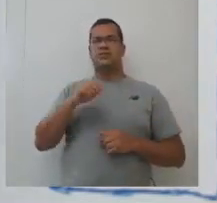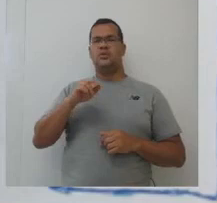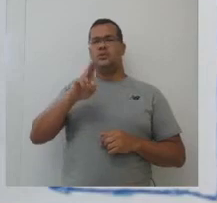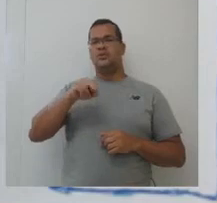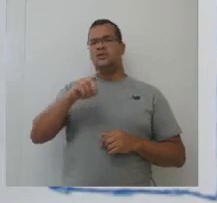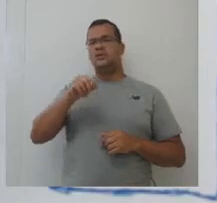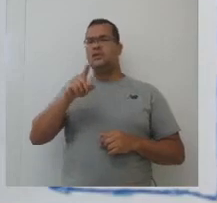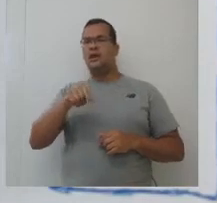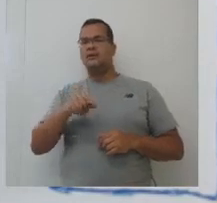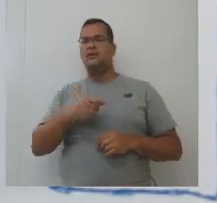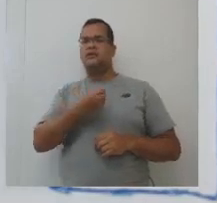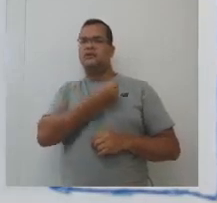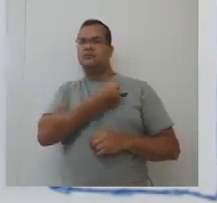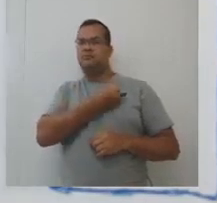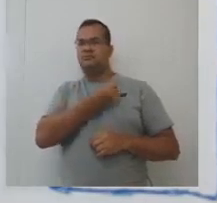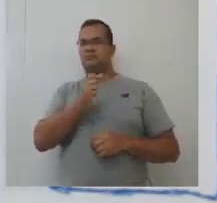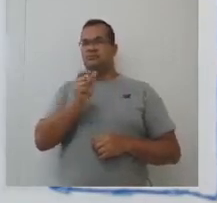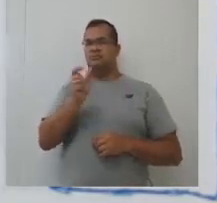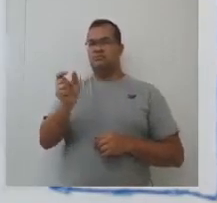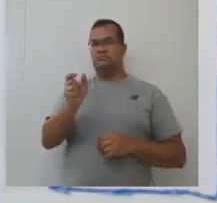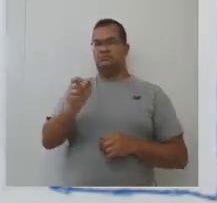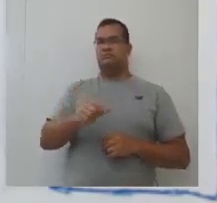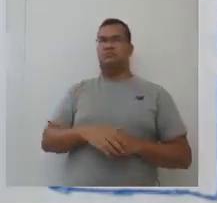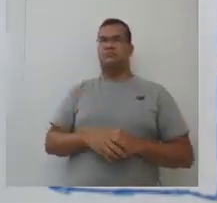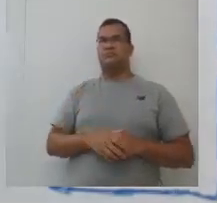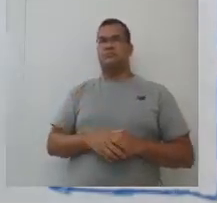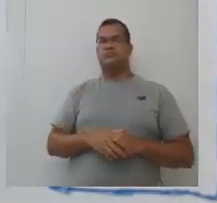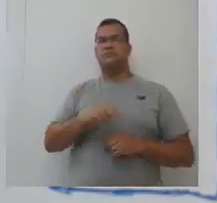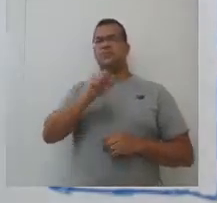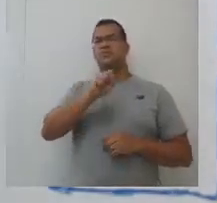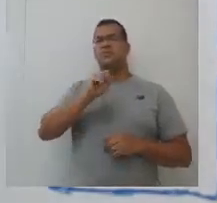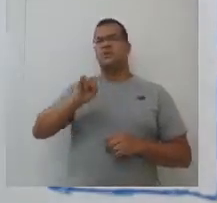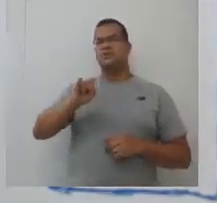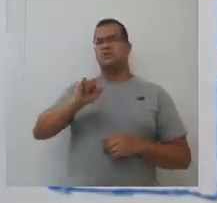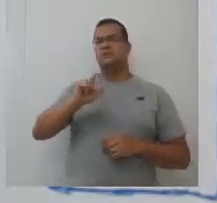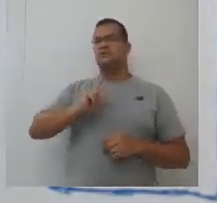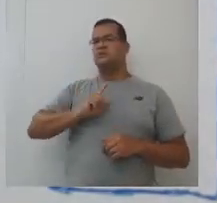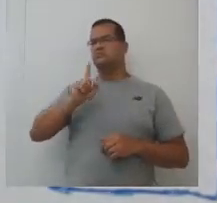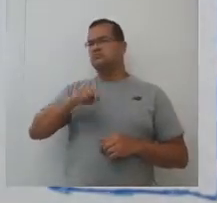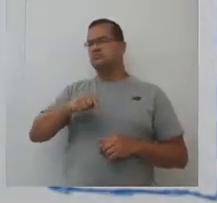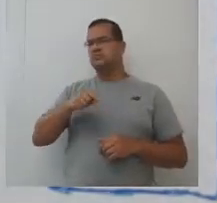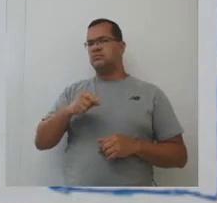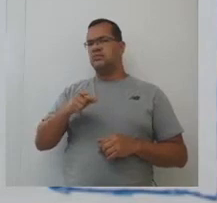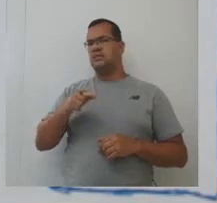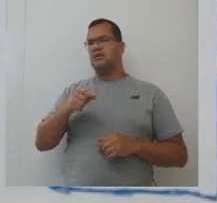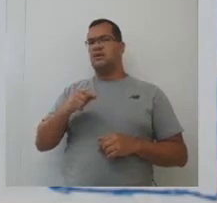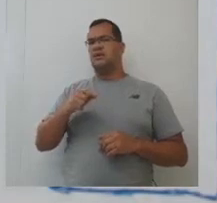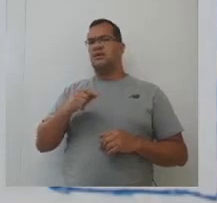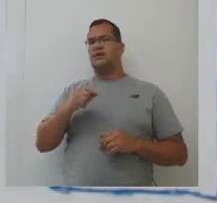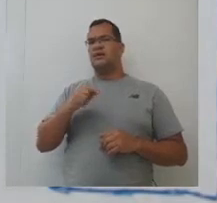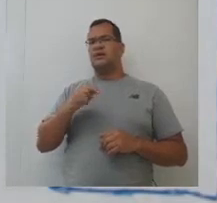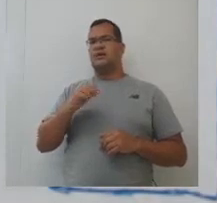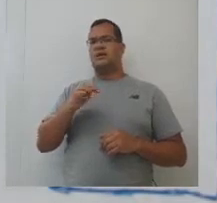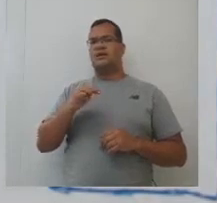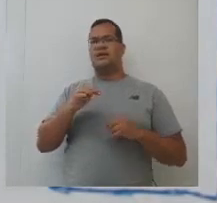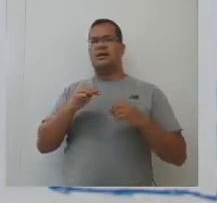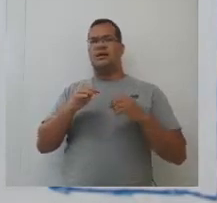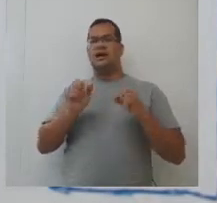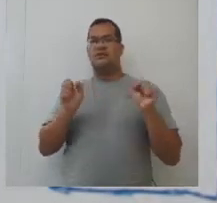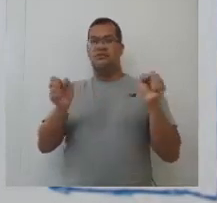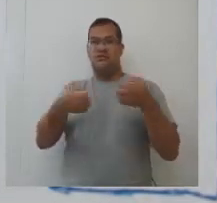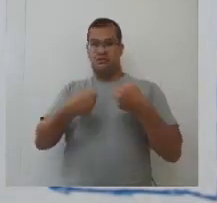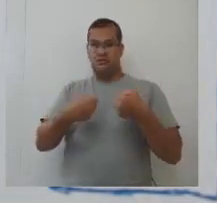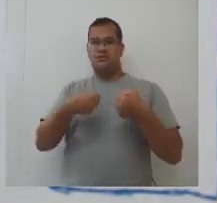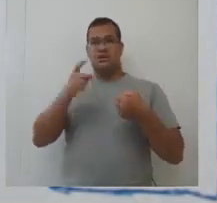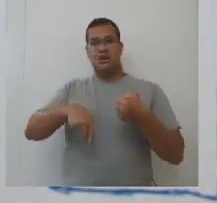grandezas. Unidades. No sistema internacional, a força é medida em